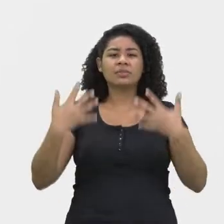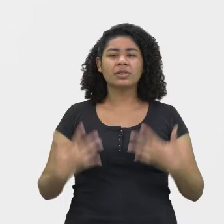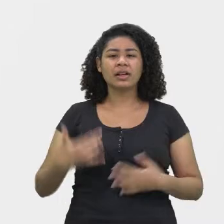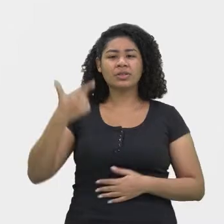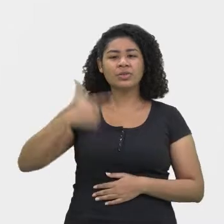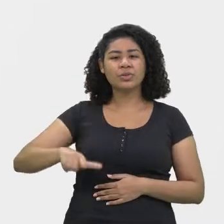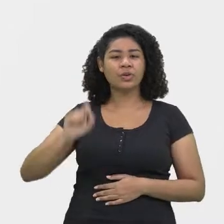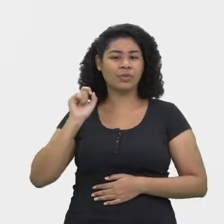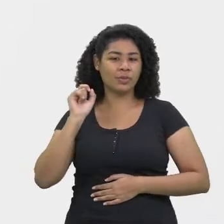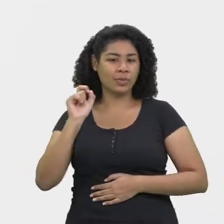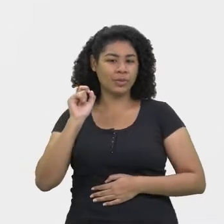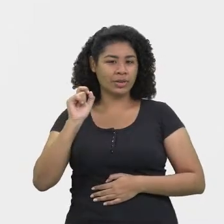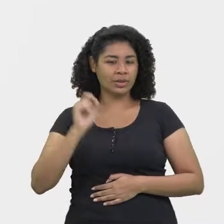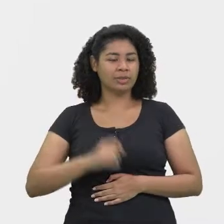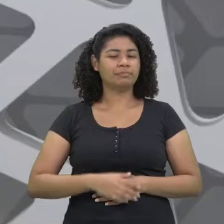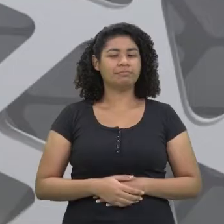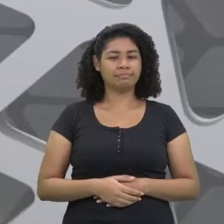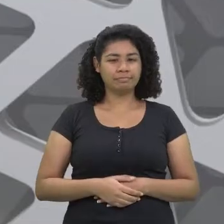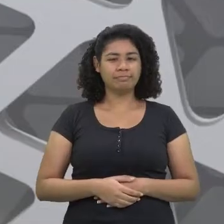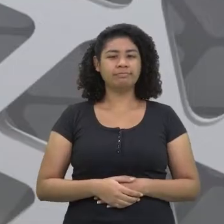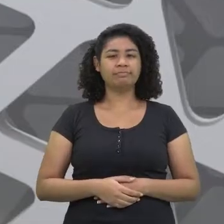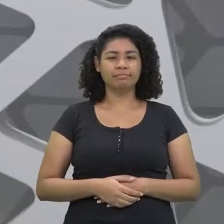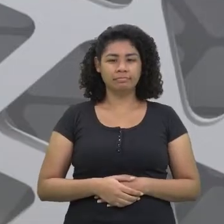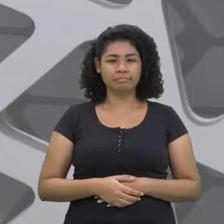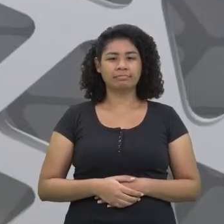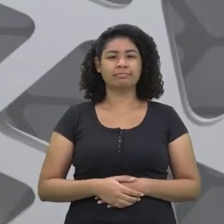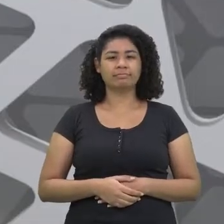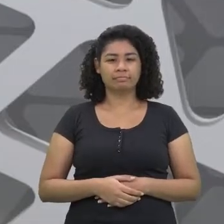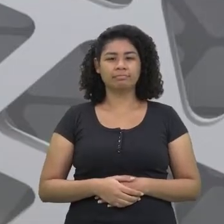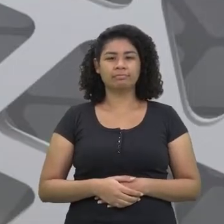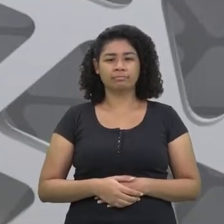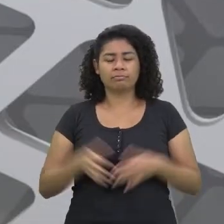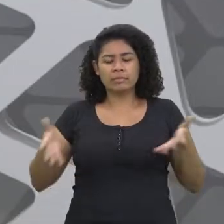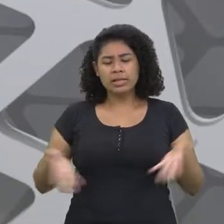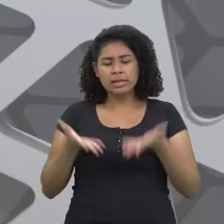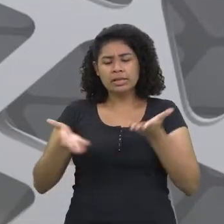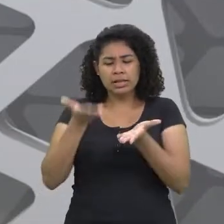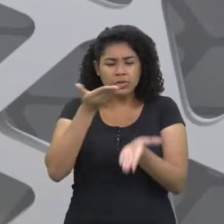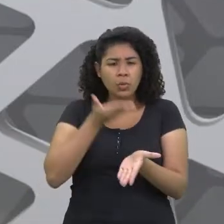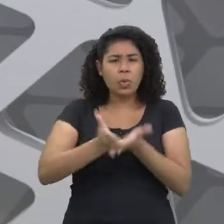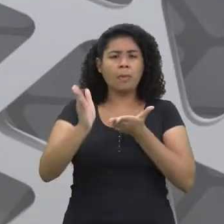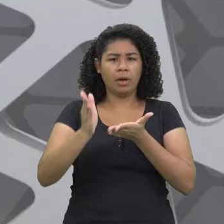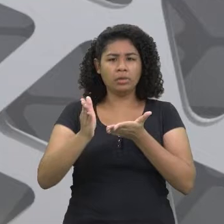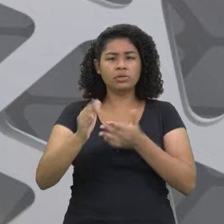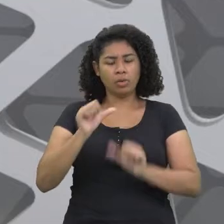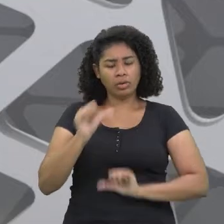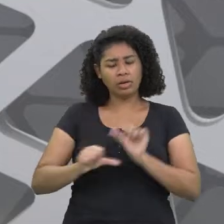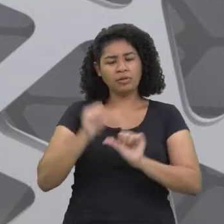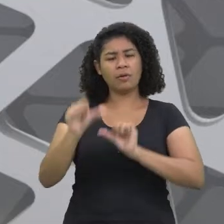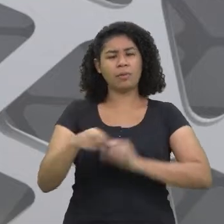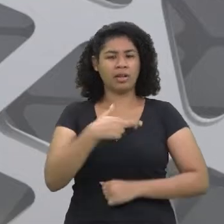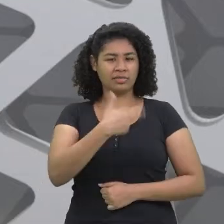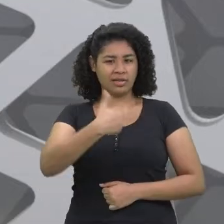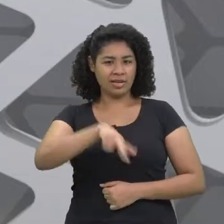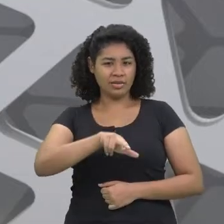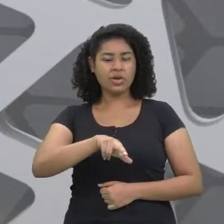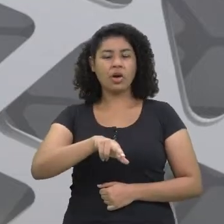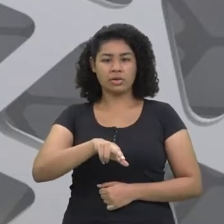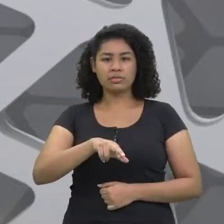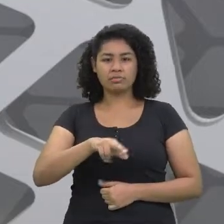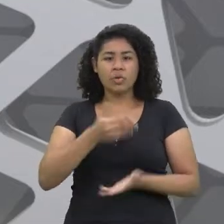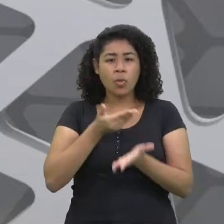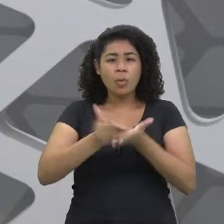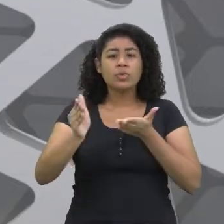relembrar que as sementes que levaram ao processo dessas reformas religiosas foram plantadas bem